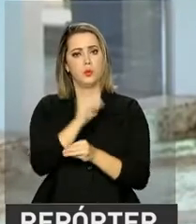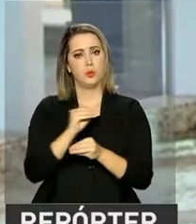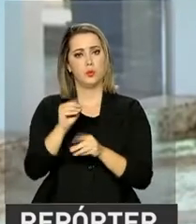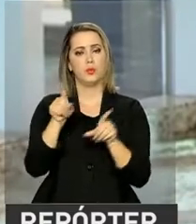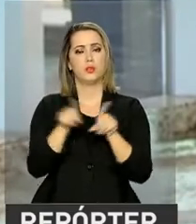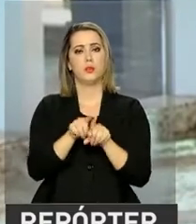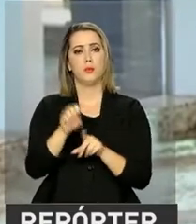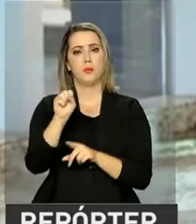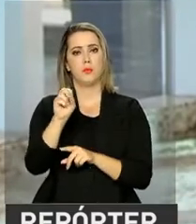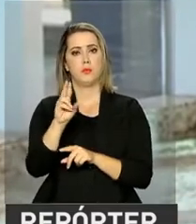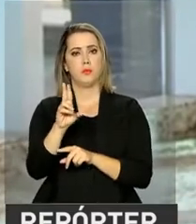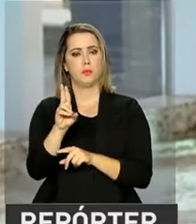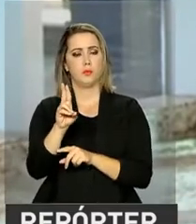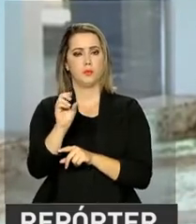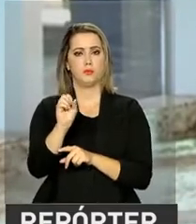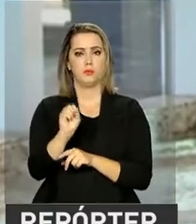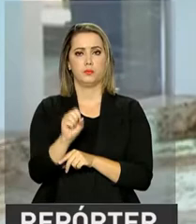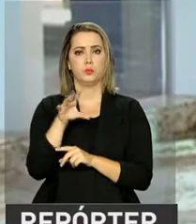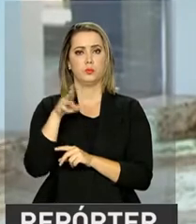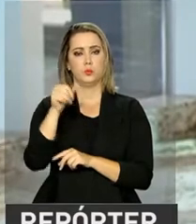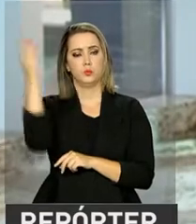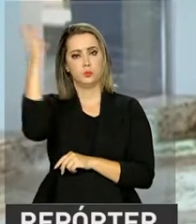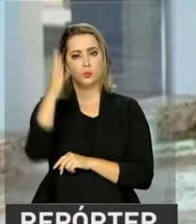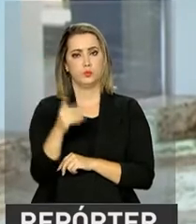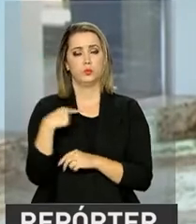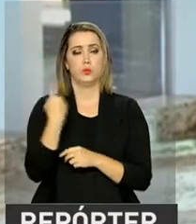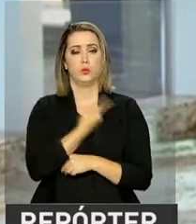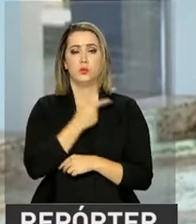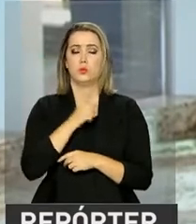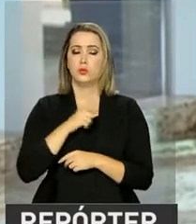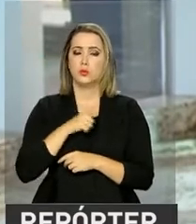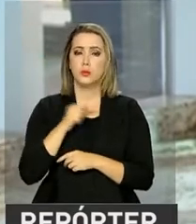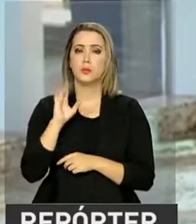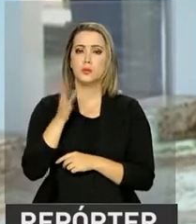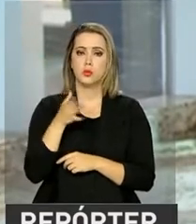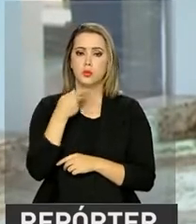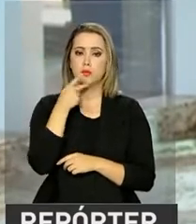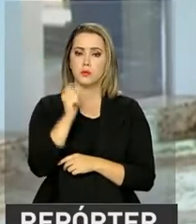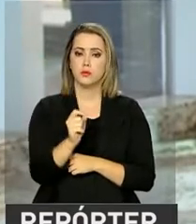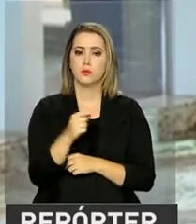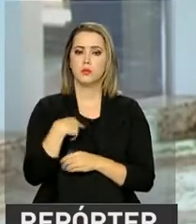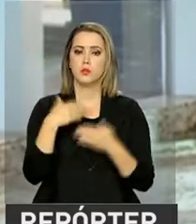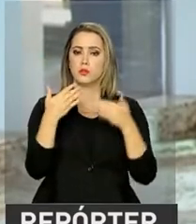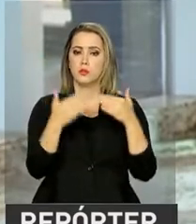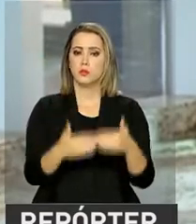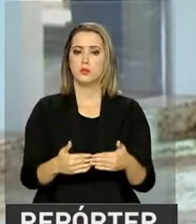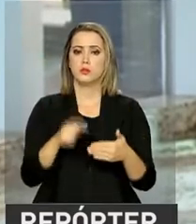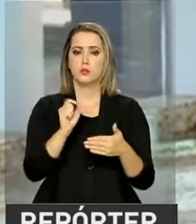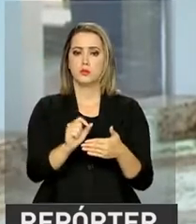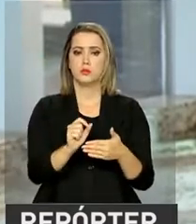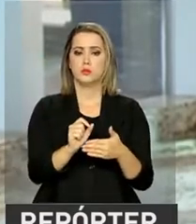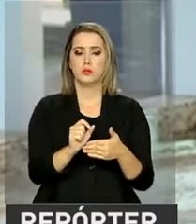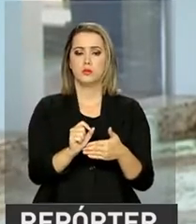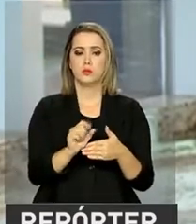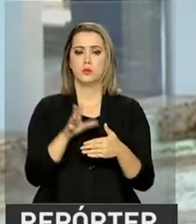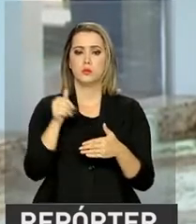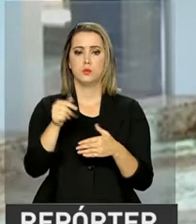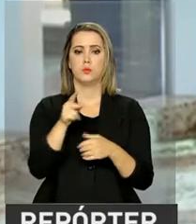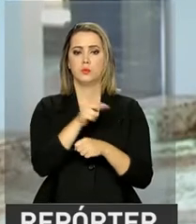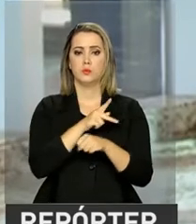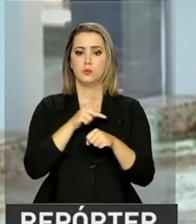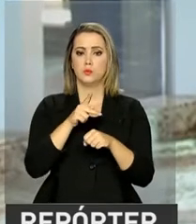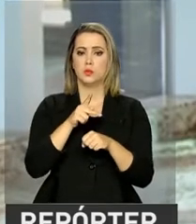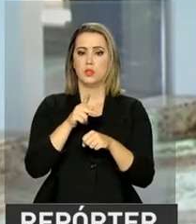o Sistema Único de Saúde no Brasil inteiro. Hoje nós podemos dizer que estamos presentes em todos